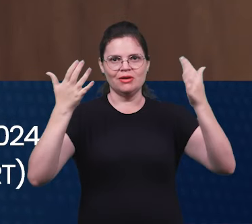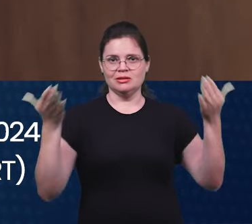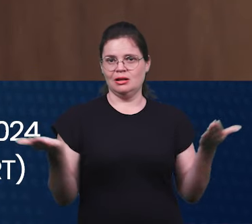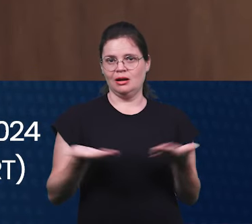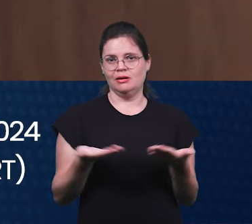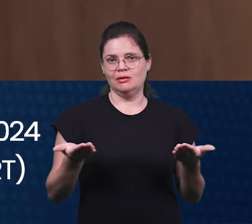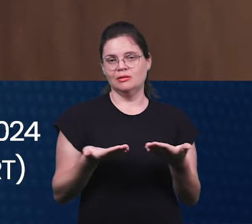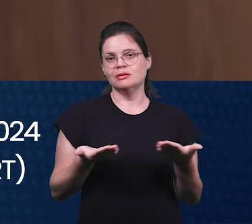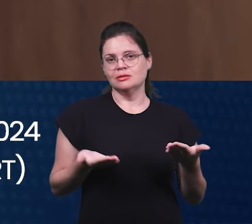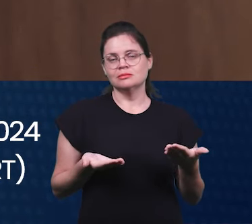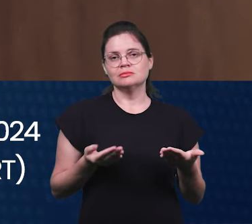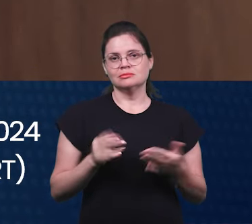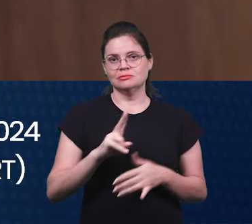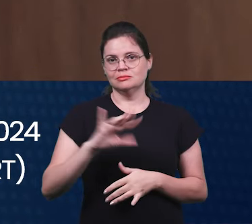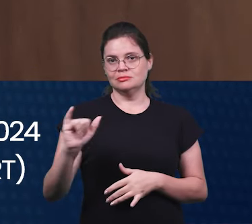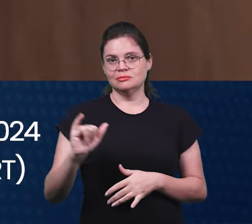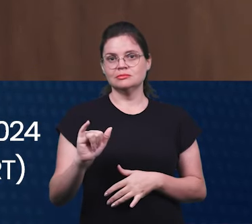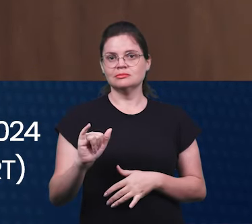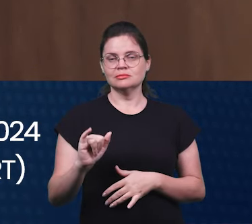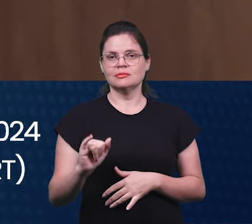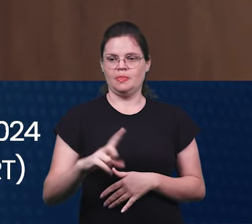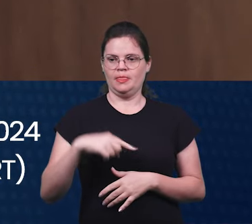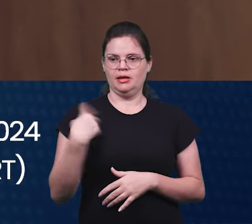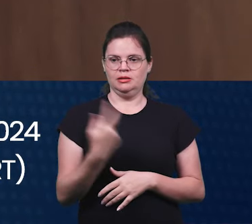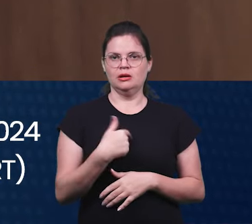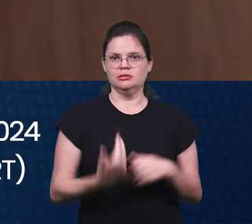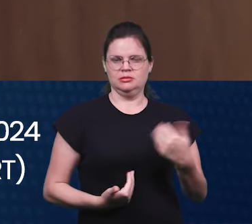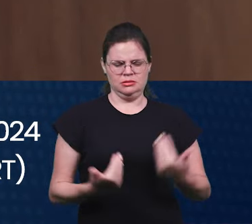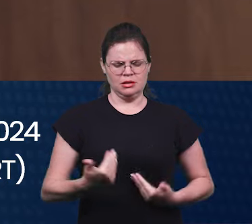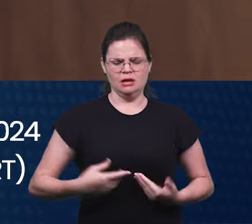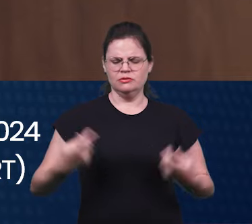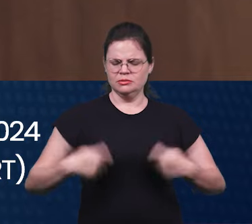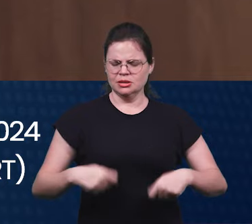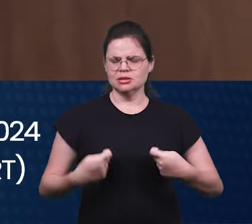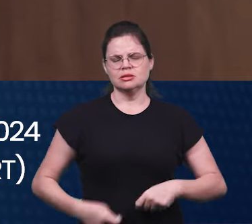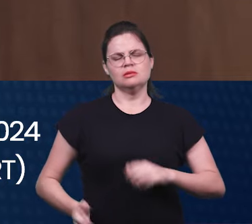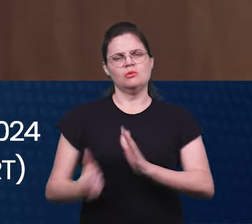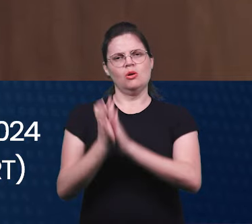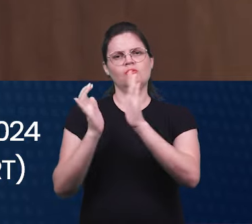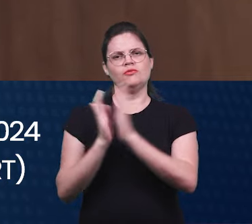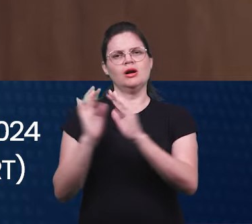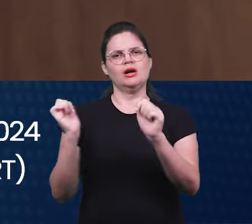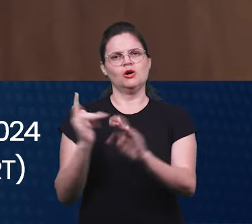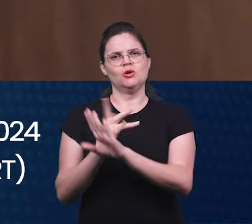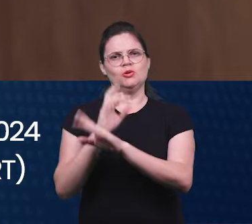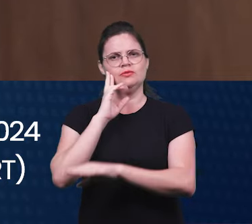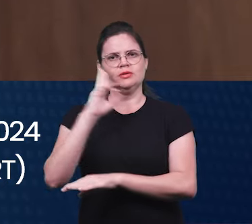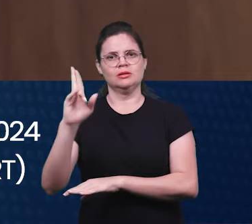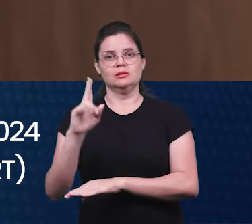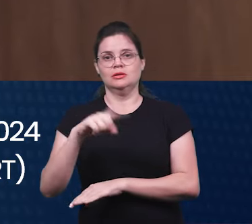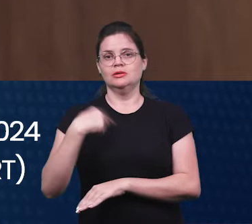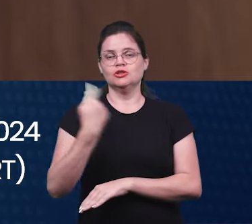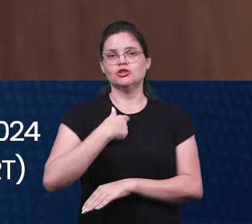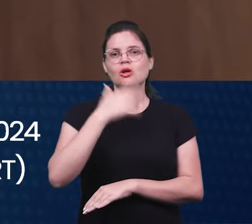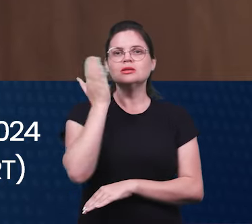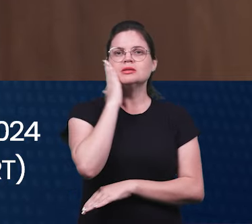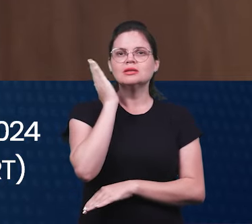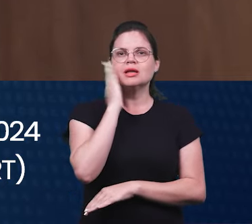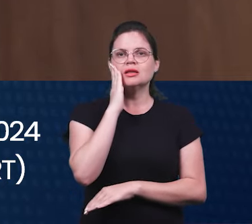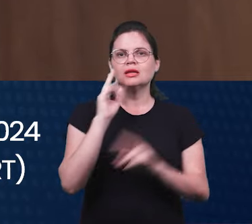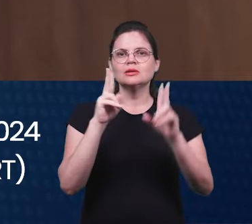E festas, e da parte da igreja é o nosso louvor, a nossa glorificação. Da parte do entendimento